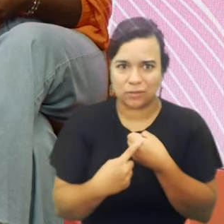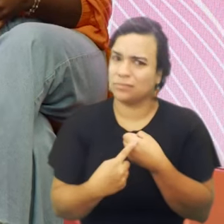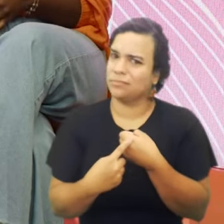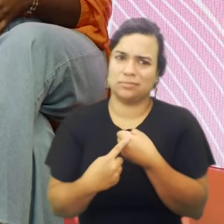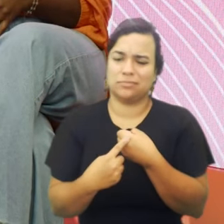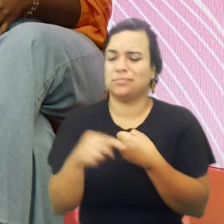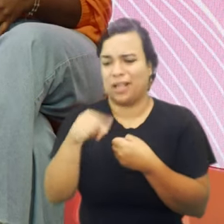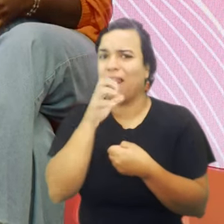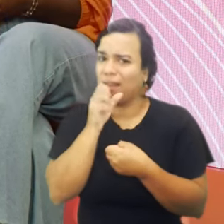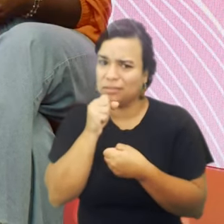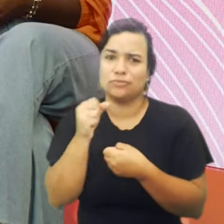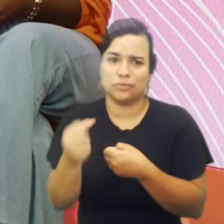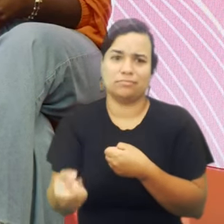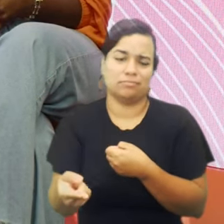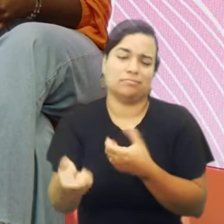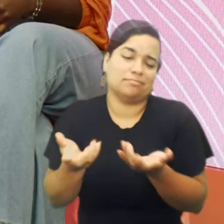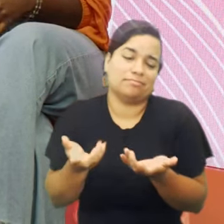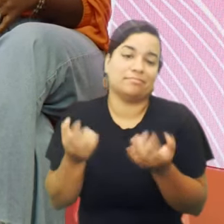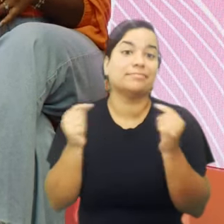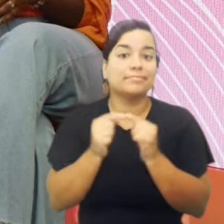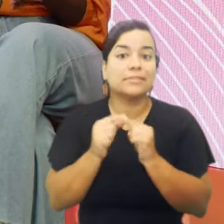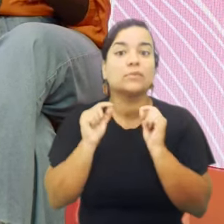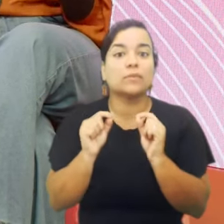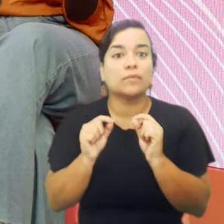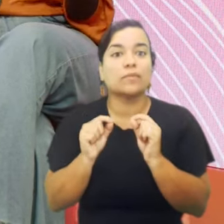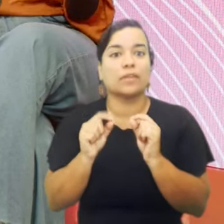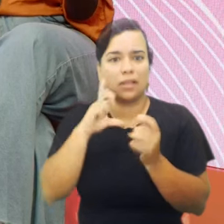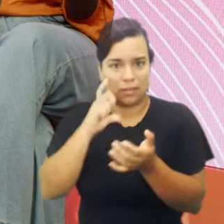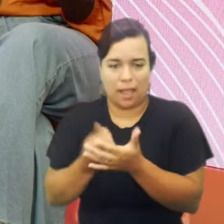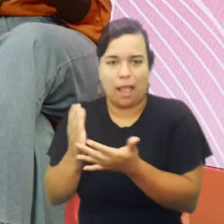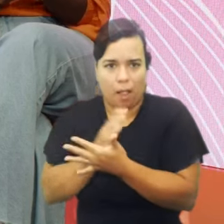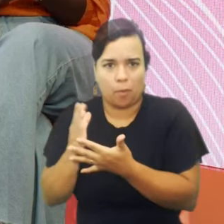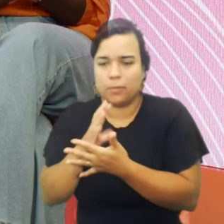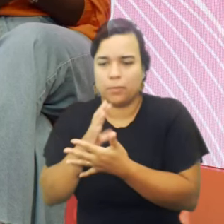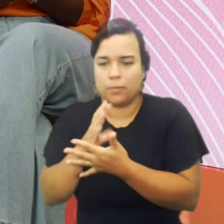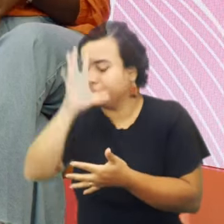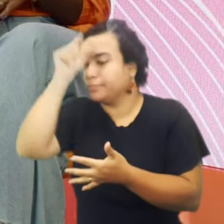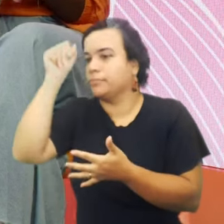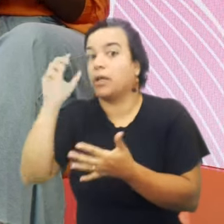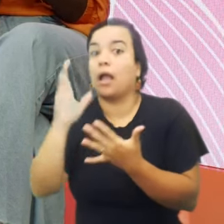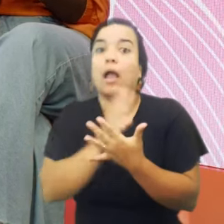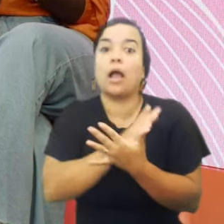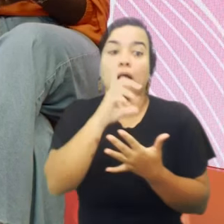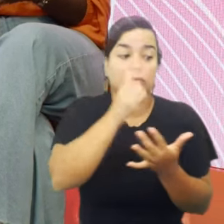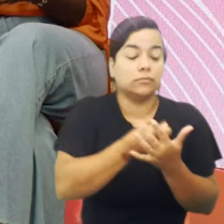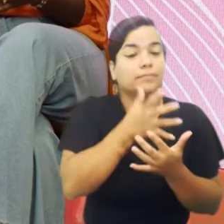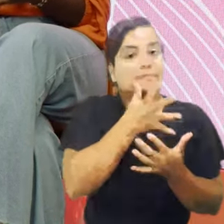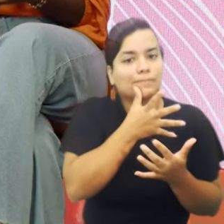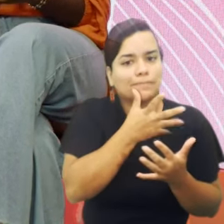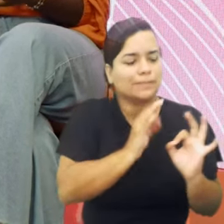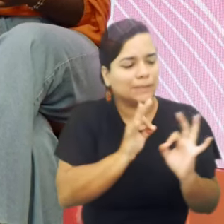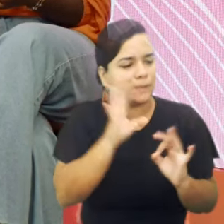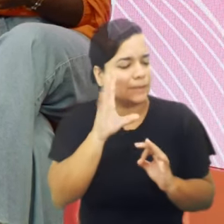E essas decisões, elas às vezes vêm rápido, e outras decisões, elas são, né, mais prolongadas. Independente disso,